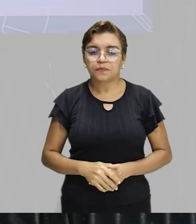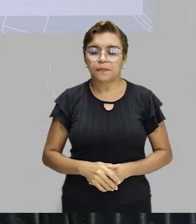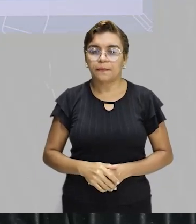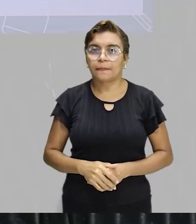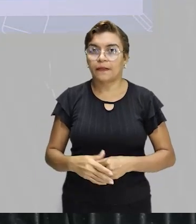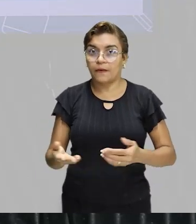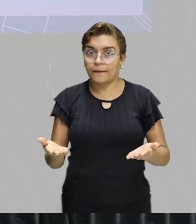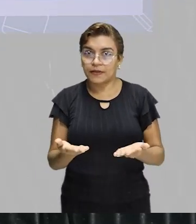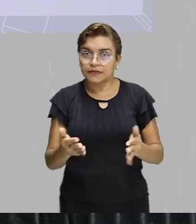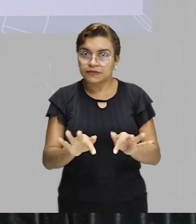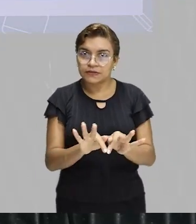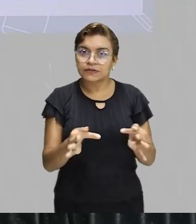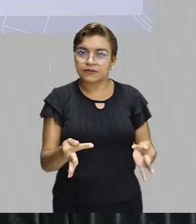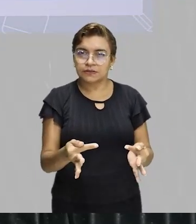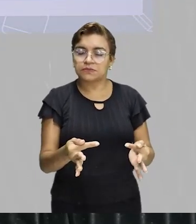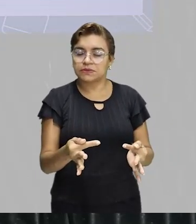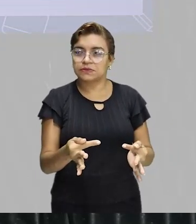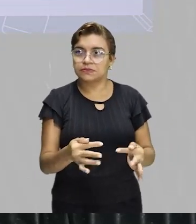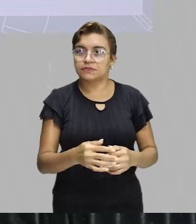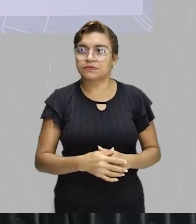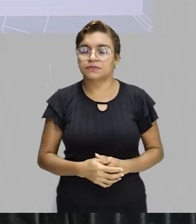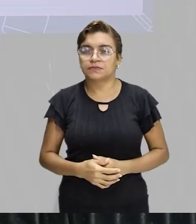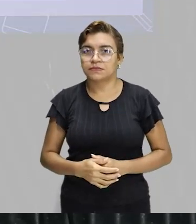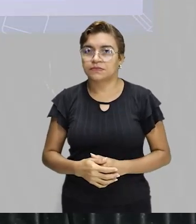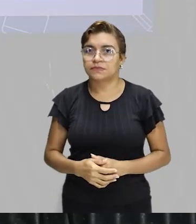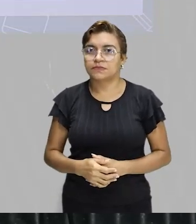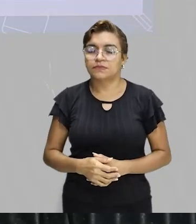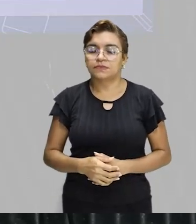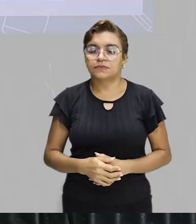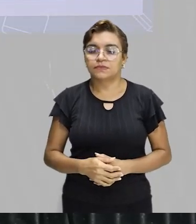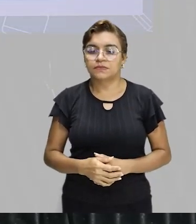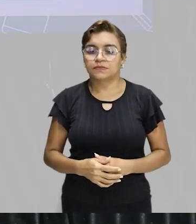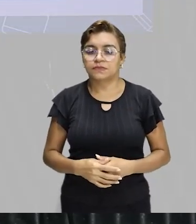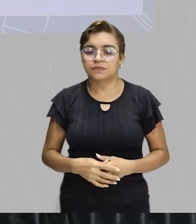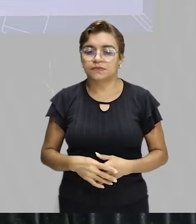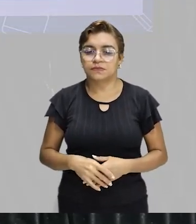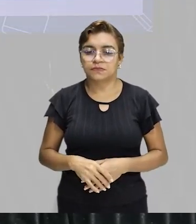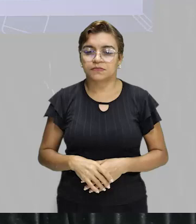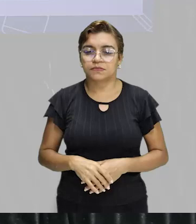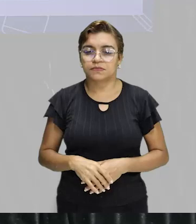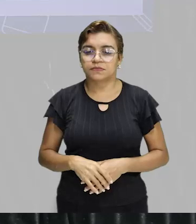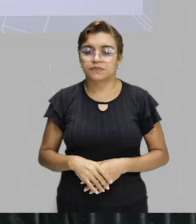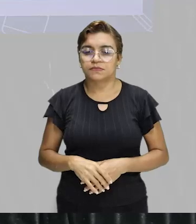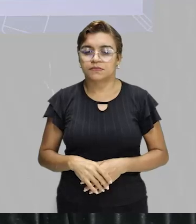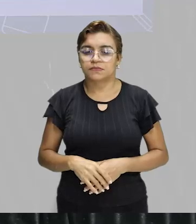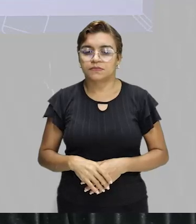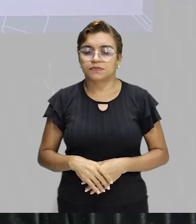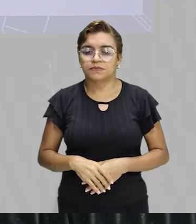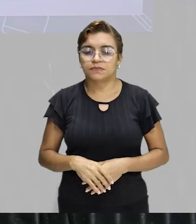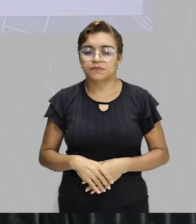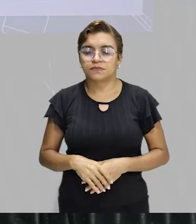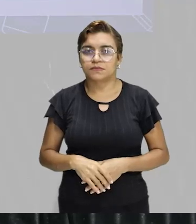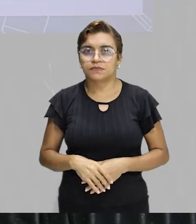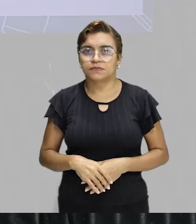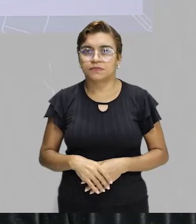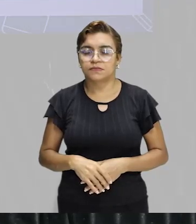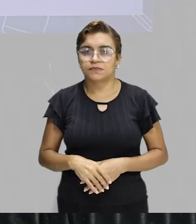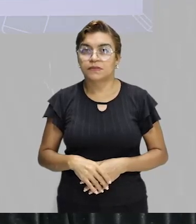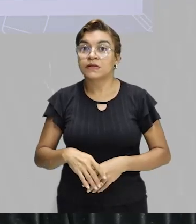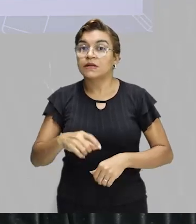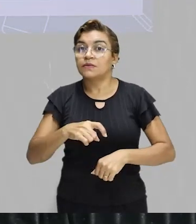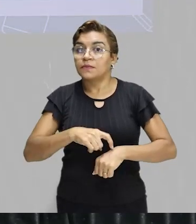presente simples, in simple present, verbs are conjugated in affirmative form as follow. Então, quando